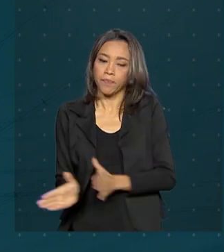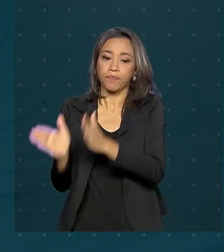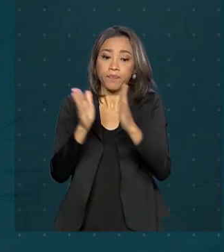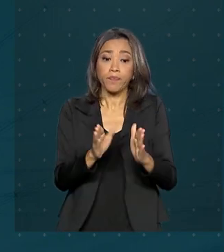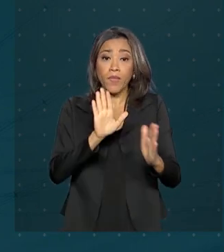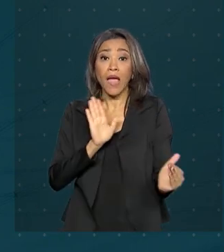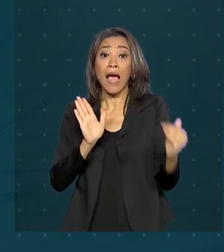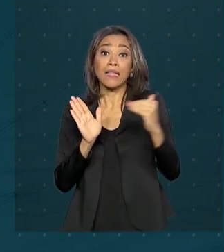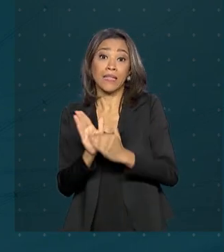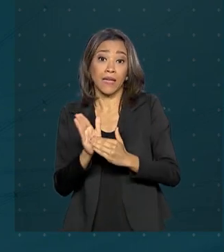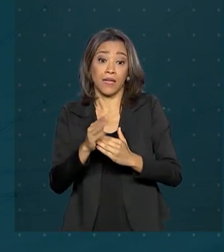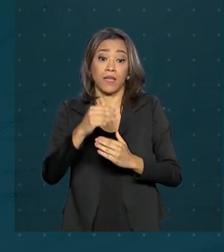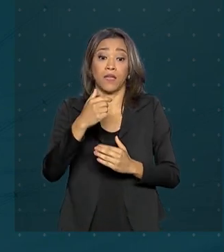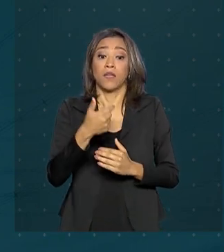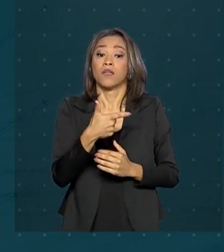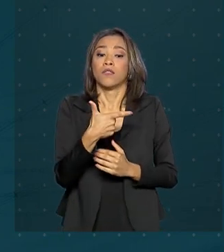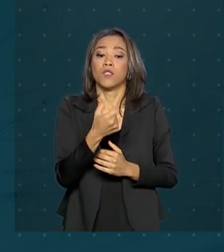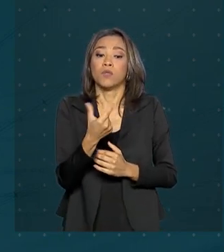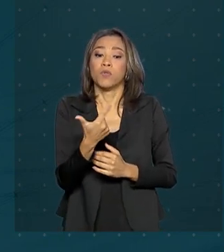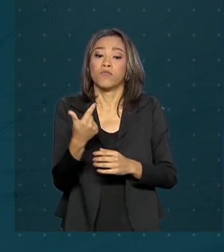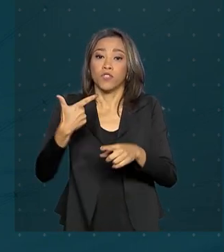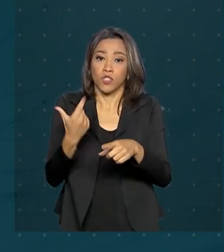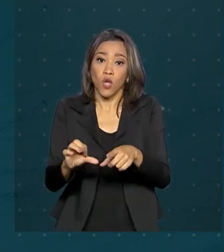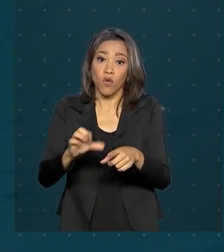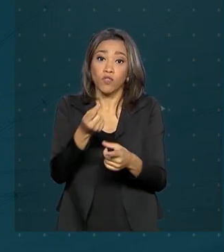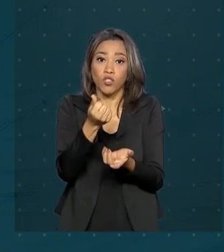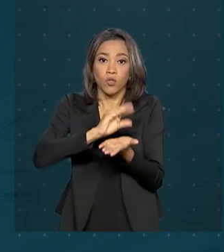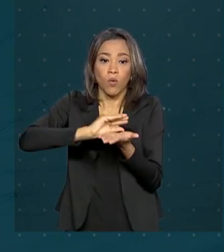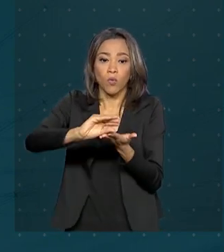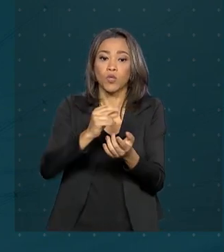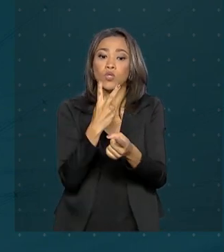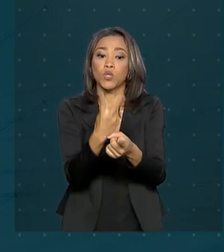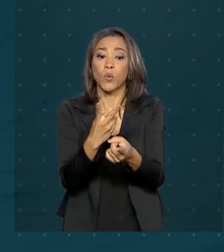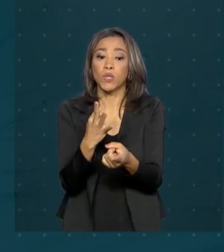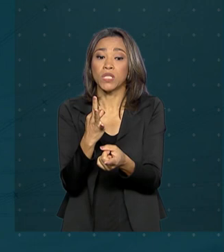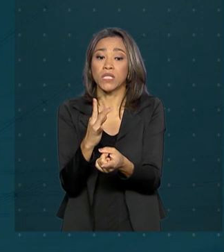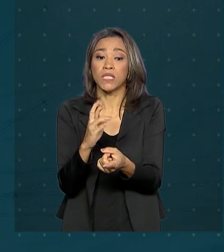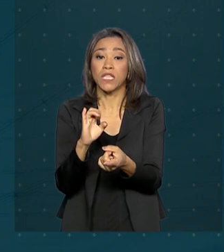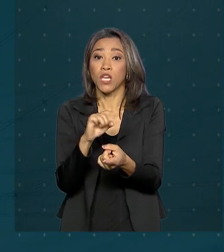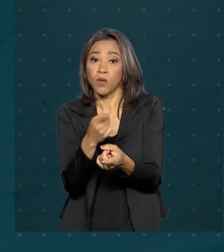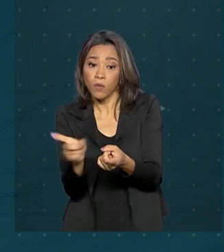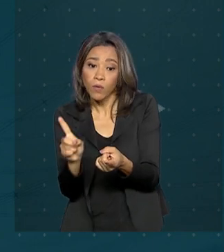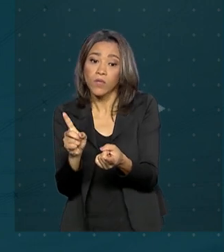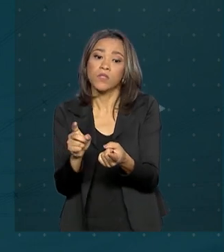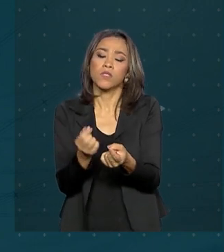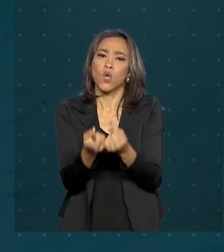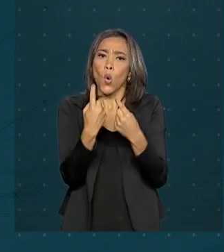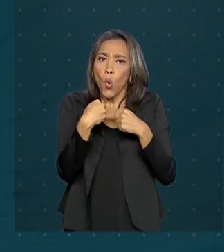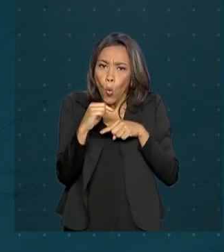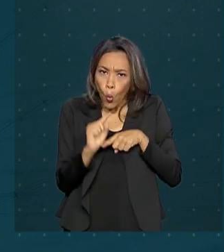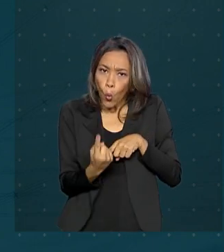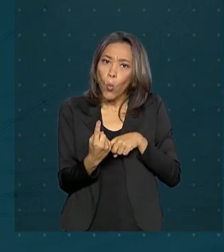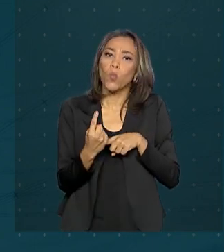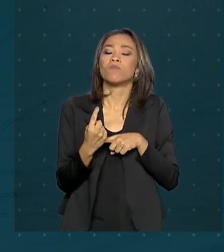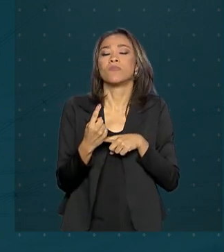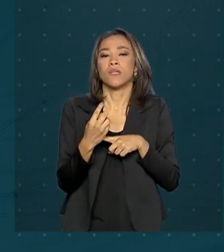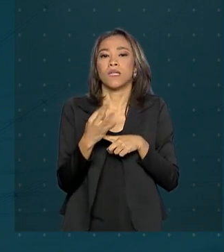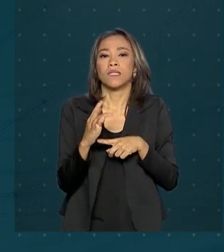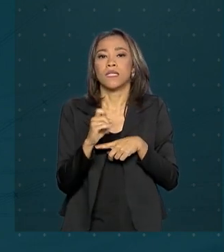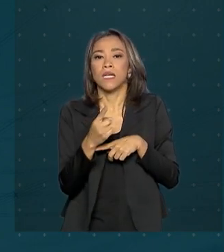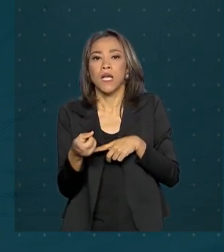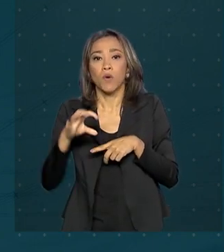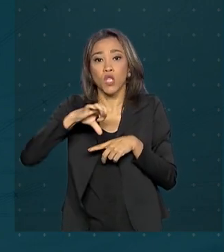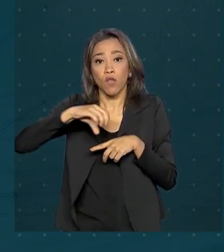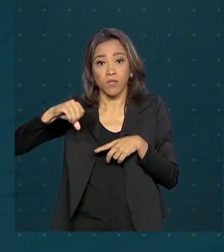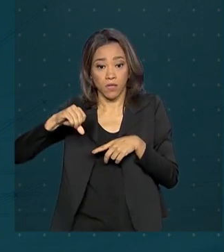2029 2 trilhões 340 bilhões de reais no setor, sendo 1 trilhão em 900 bilhões